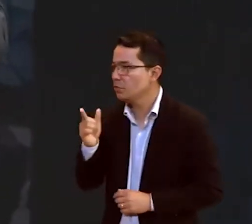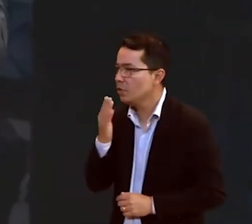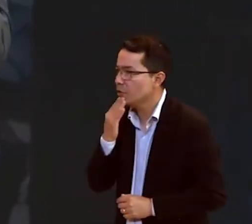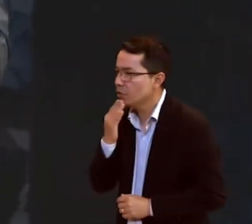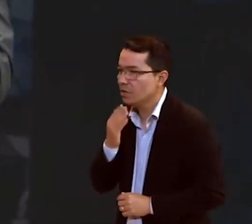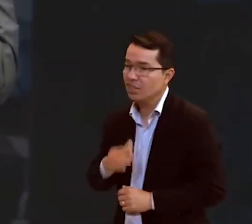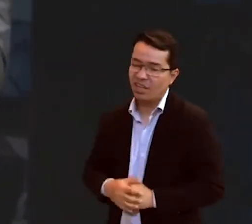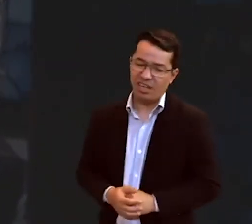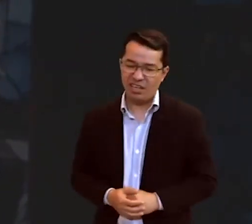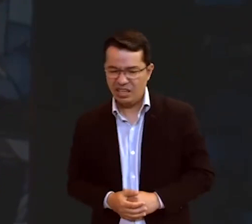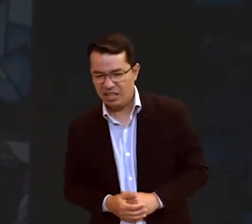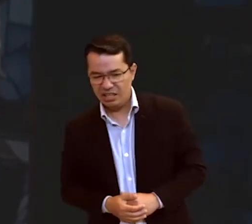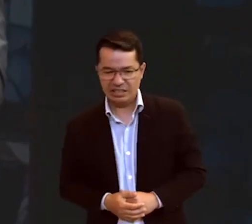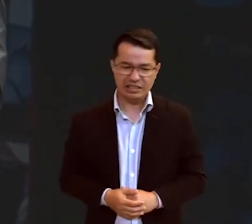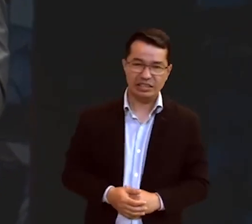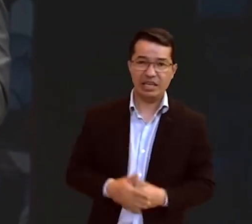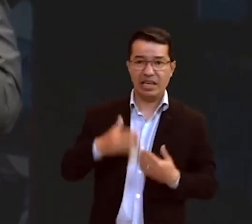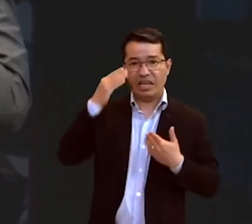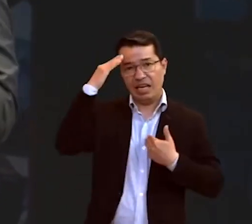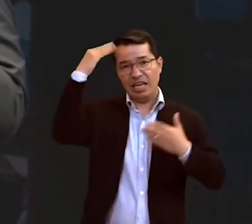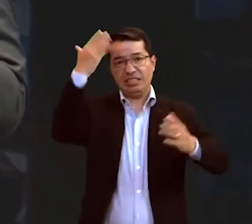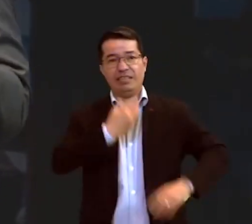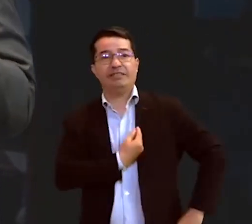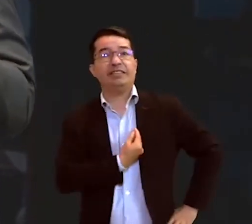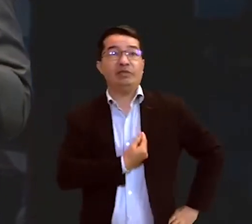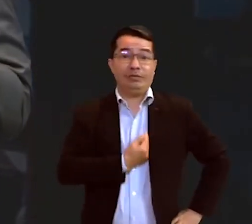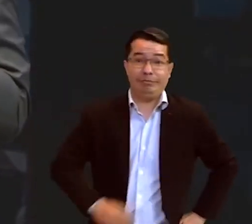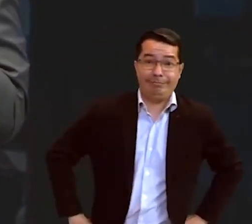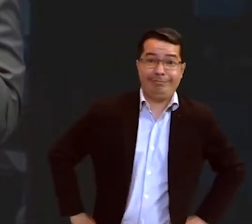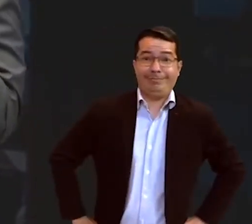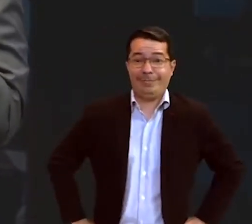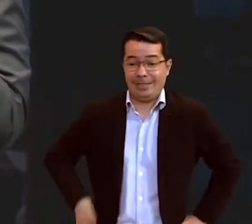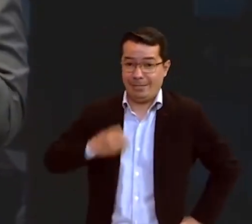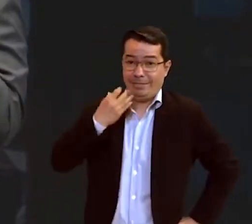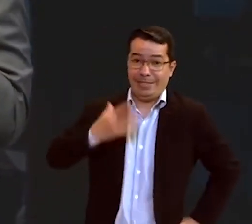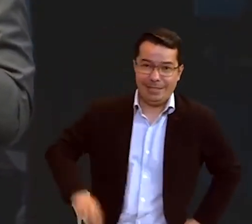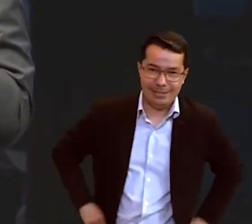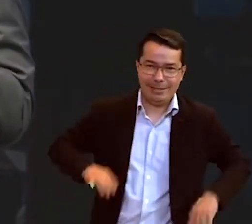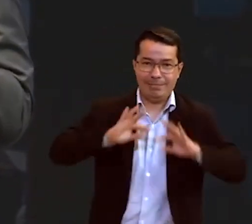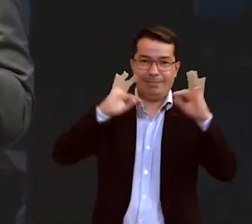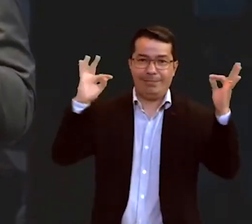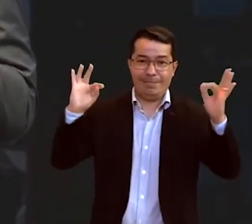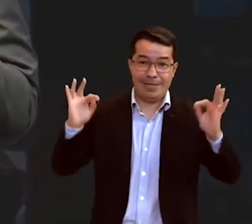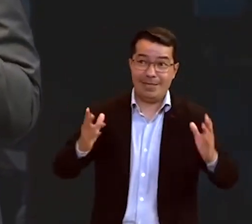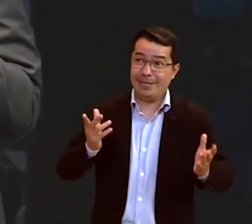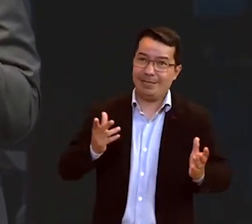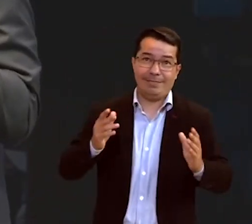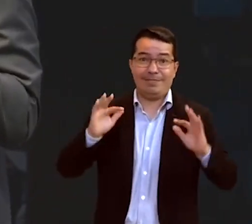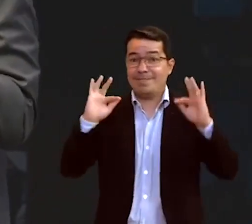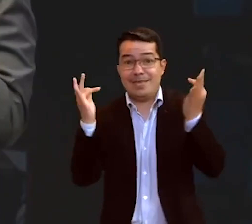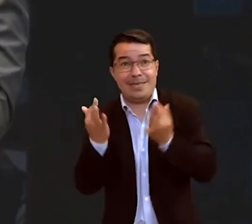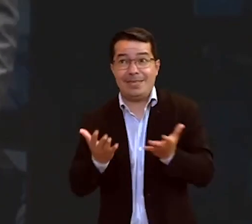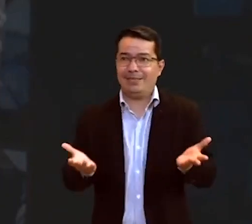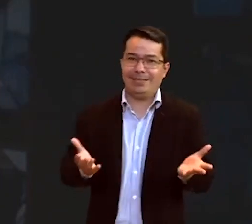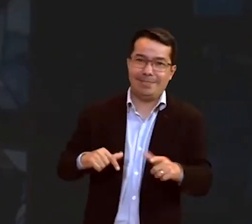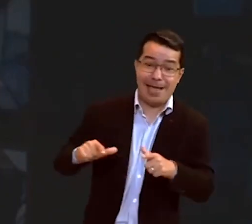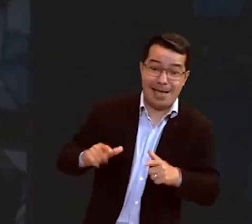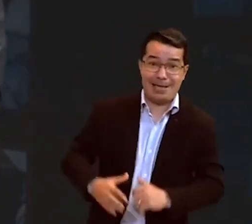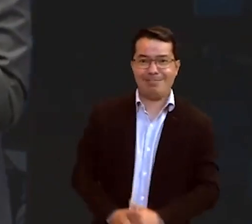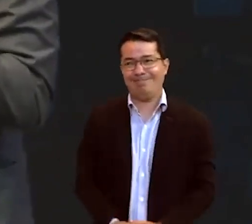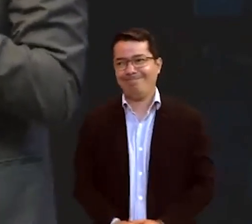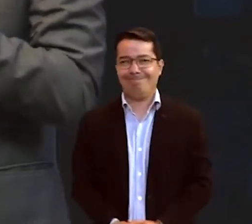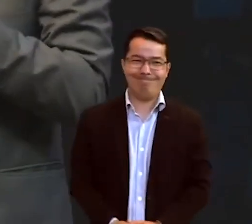Agradecer, né? Porque está vivo, né? É bom, né? Tá tudo bem, família, né? E aí Deus fala assim: agora é a